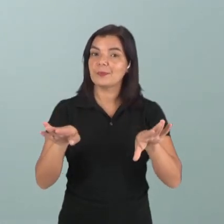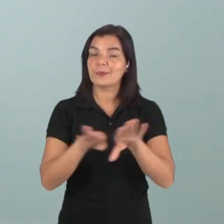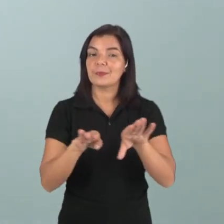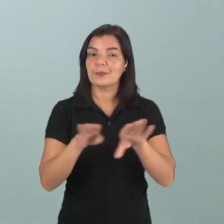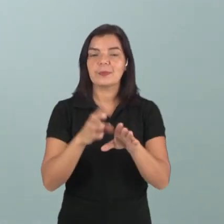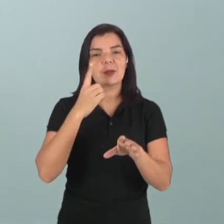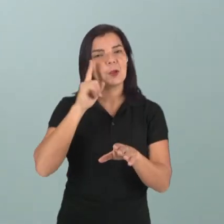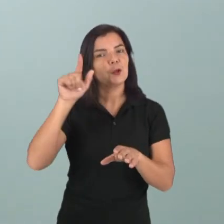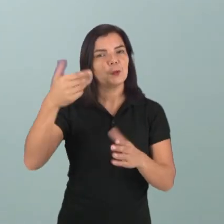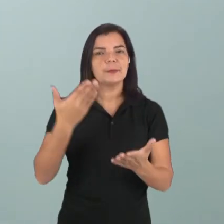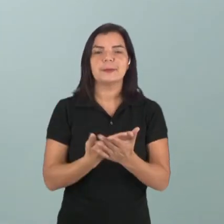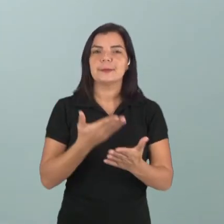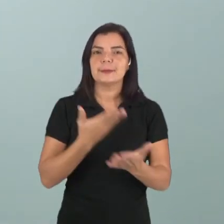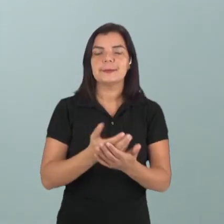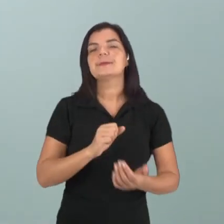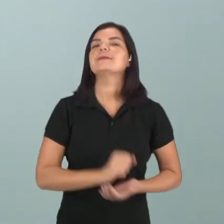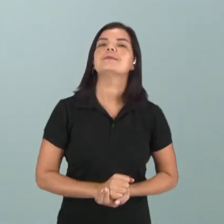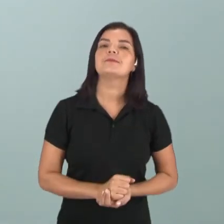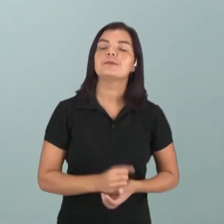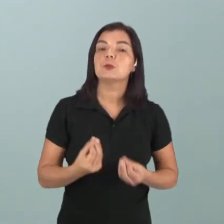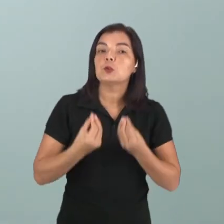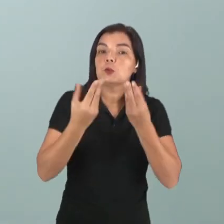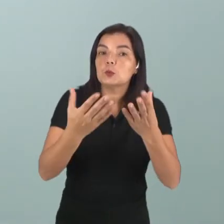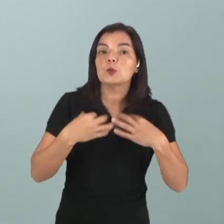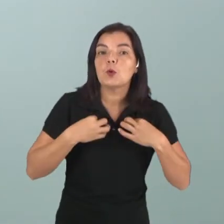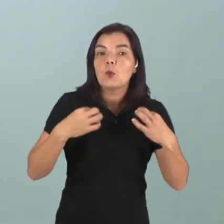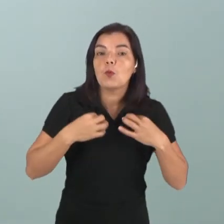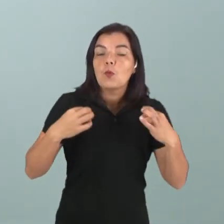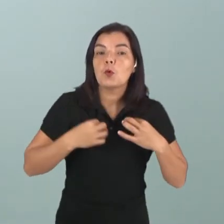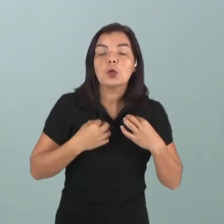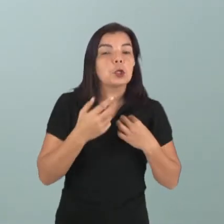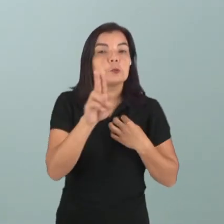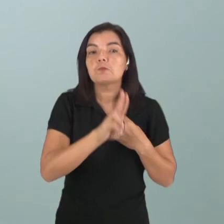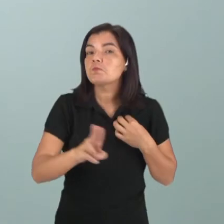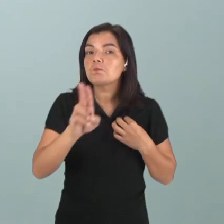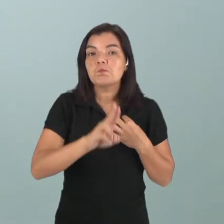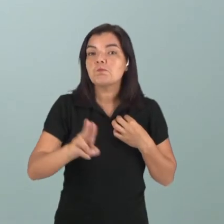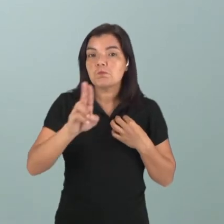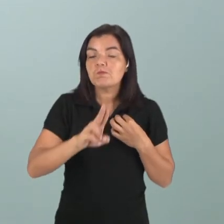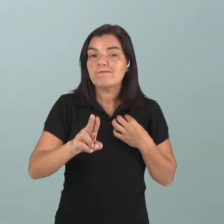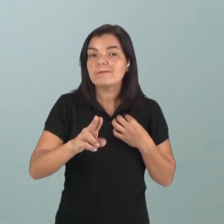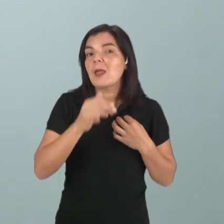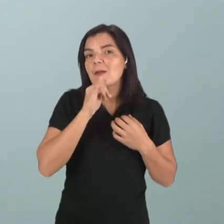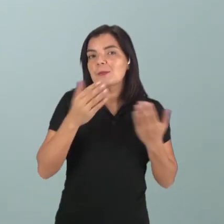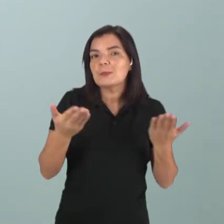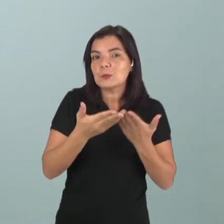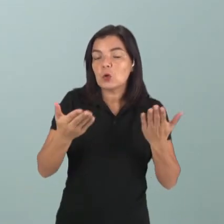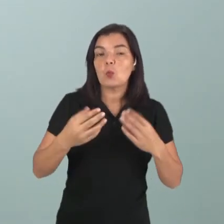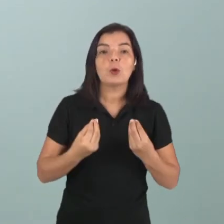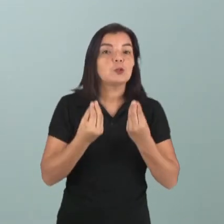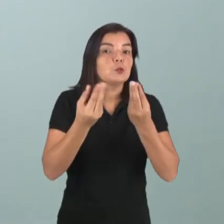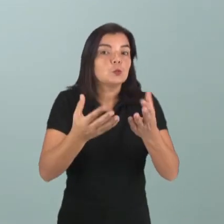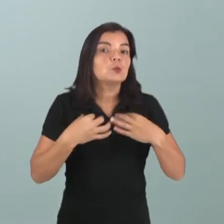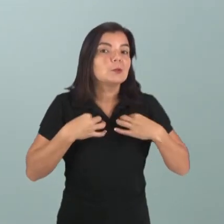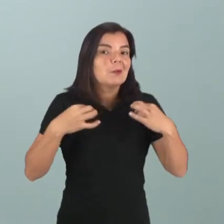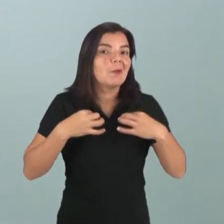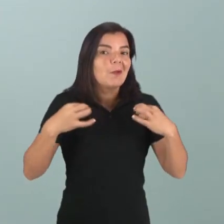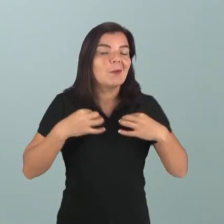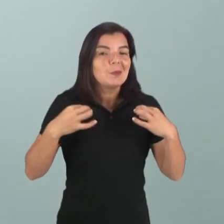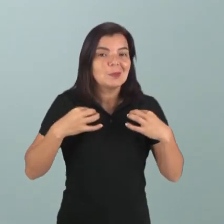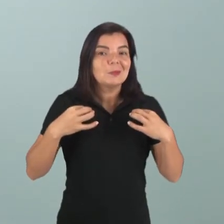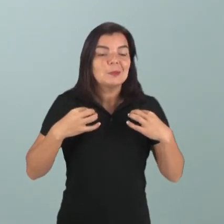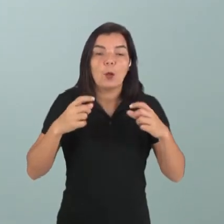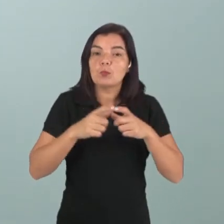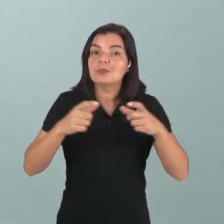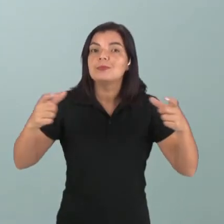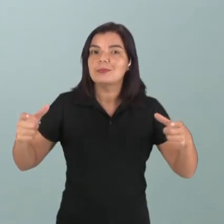gente vai conferir em outra aula. E doe as roupas que você não usa. É o exemplo de hoje. Doe as roupas. As roupas é um termo